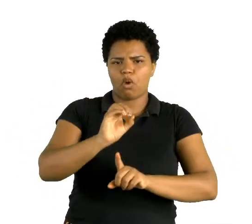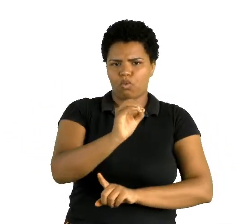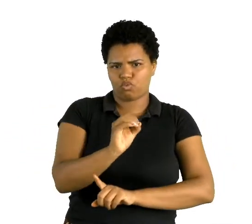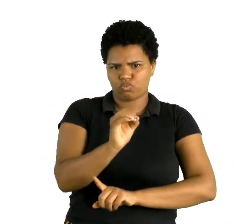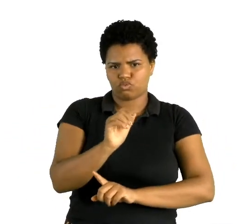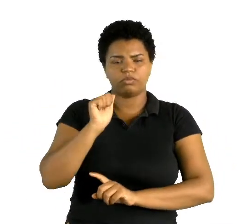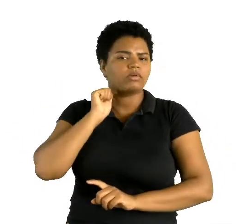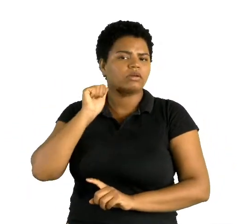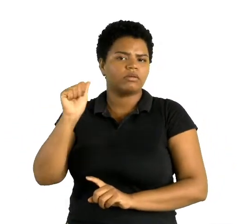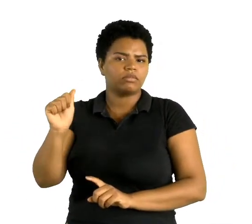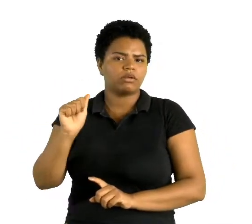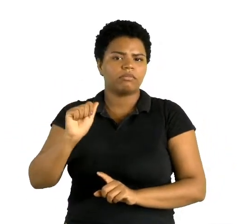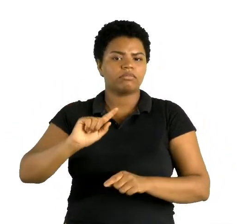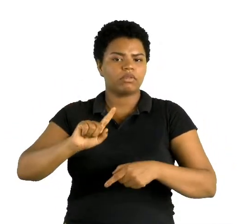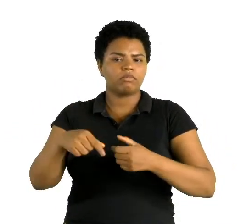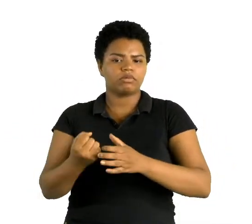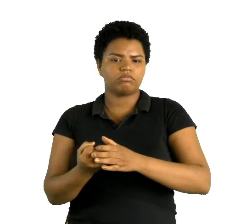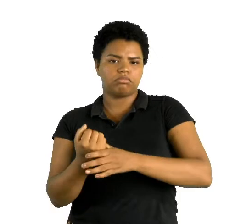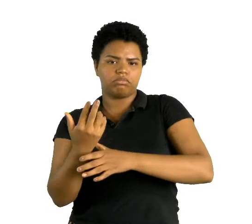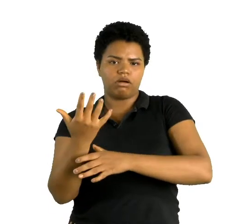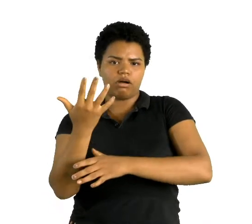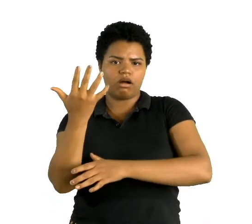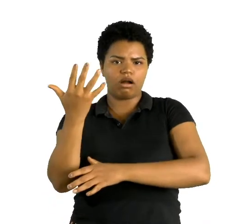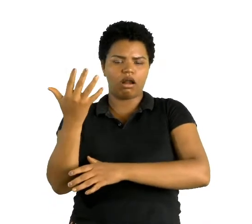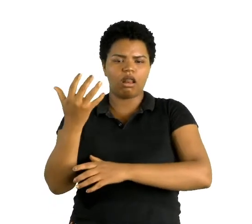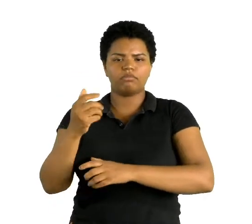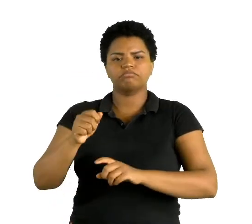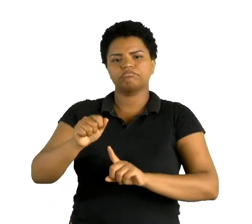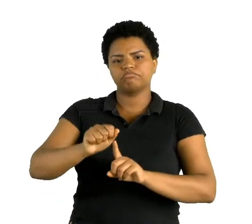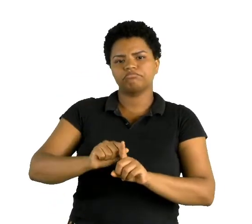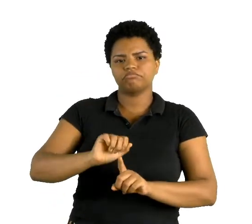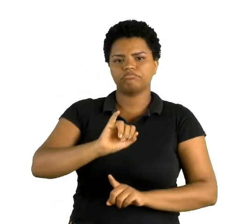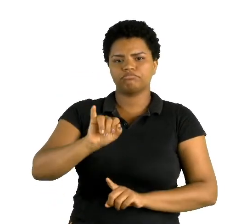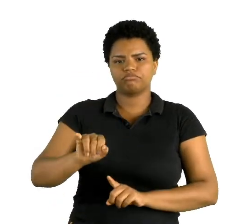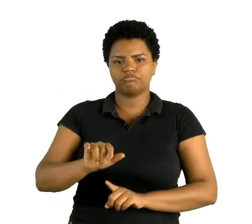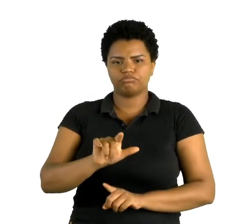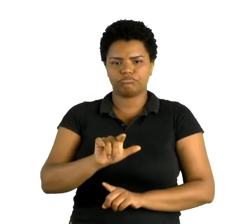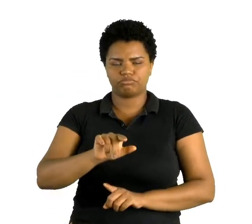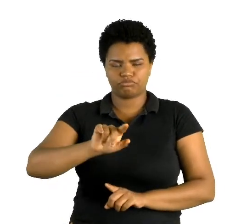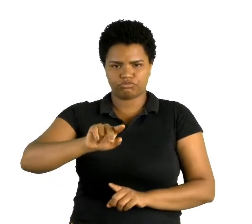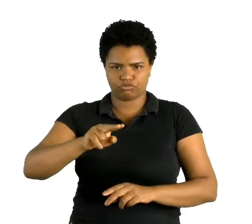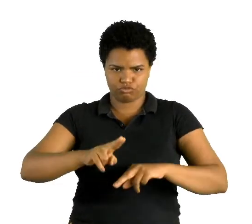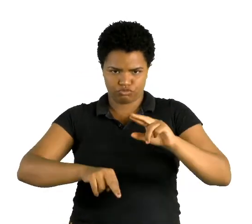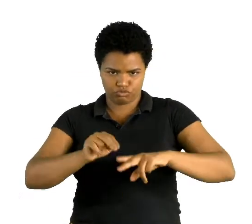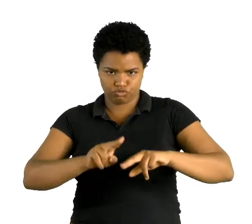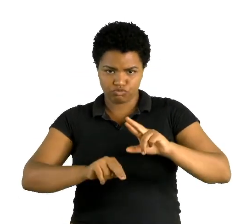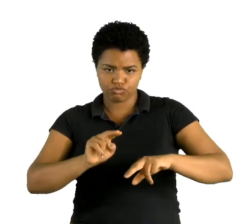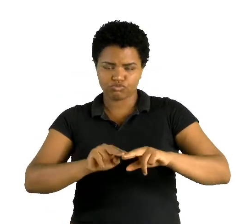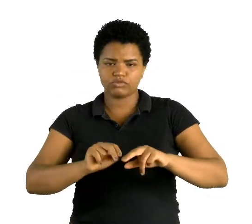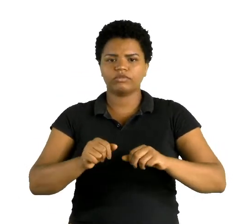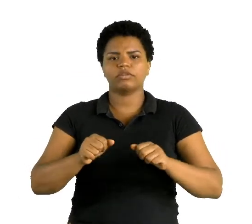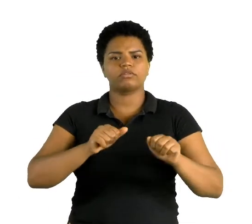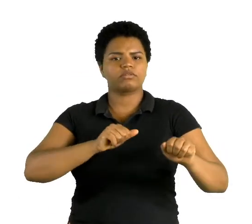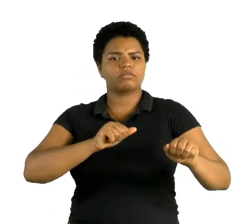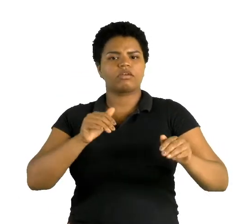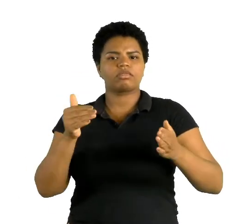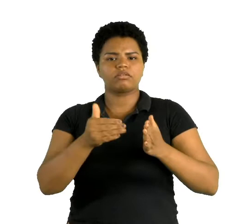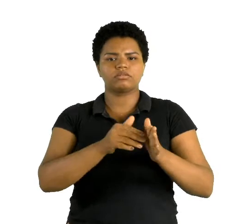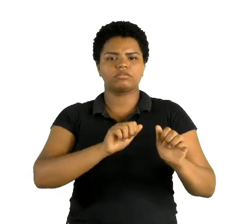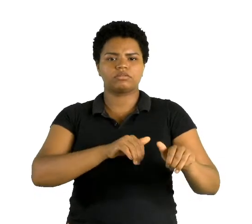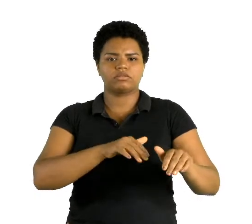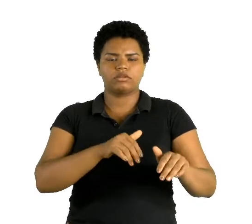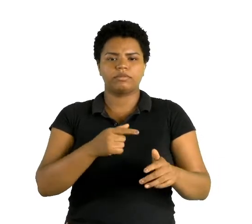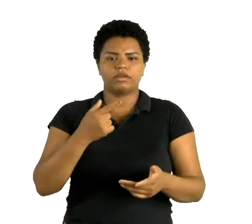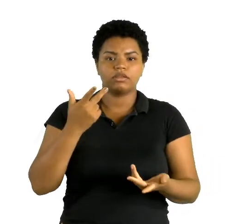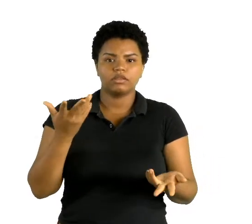entre junho e setembro. Porém, este ano foi possível notar a florada dos primeiros ipês